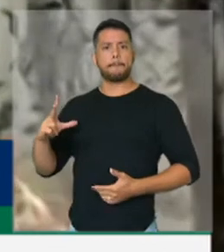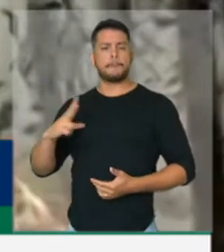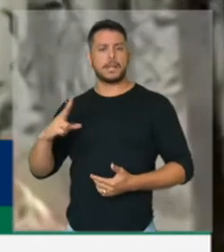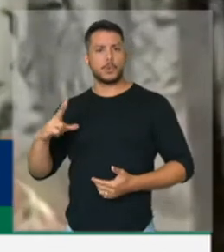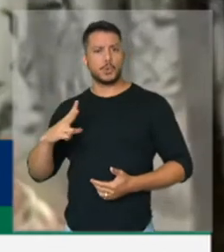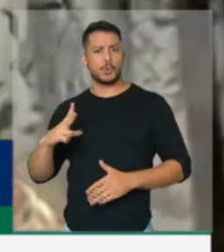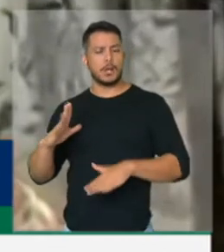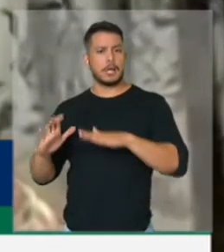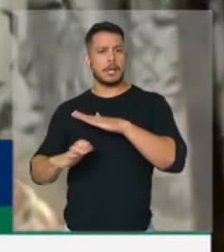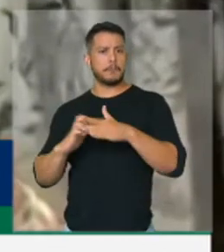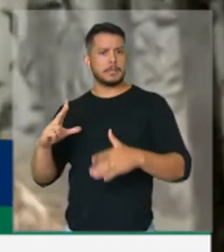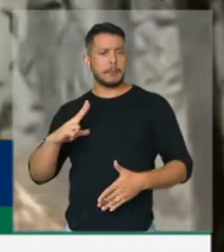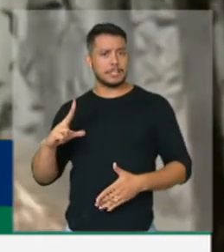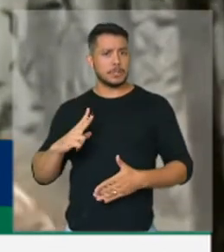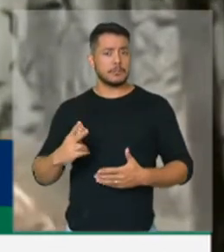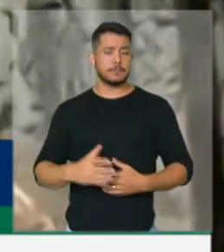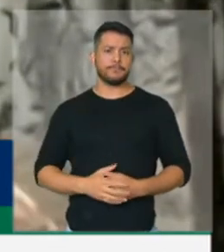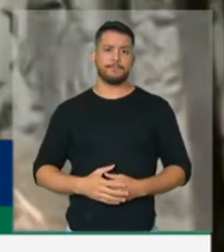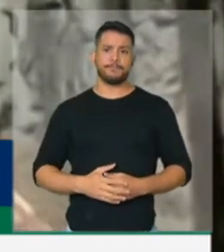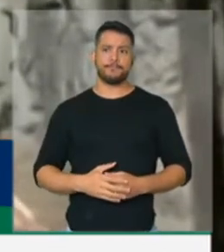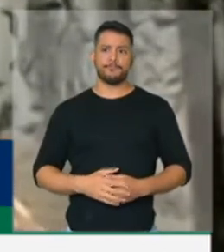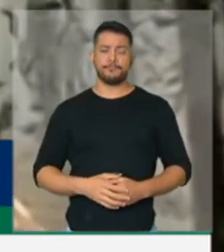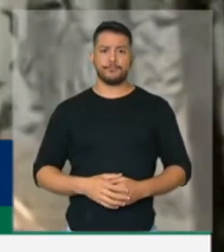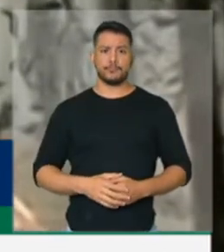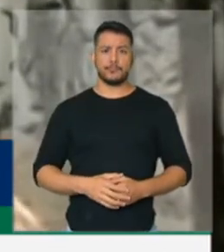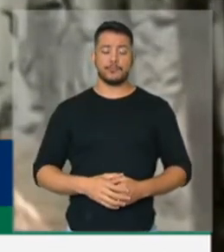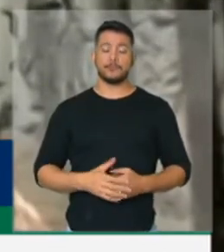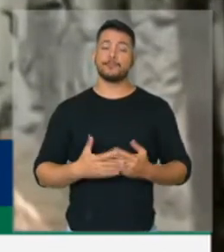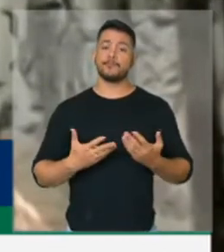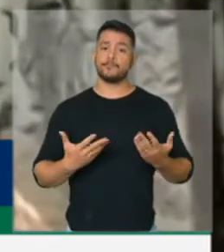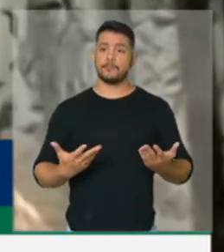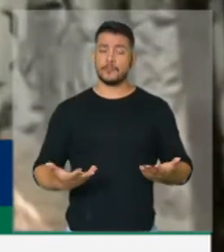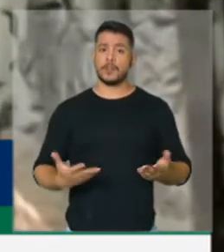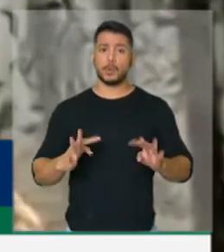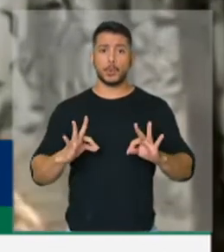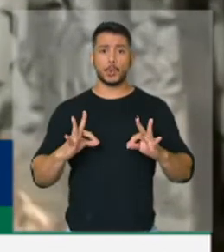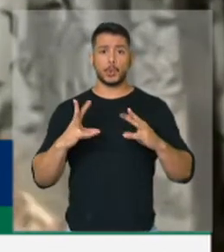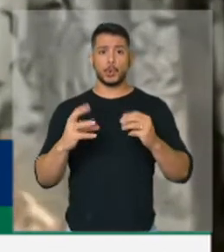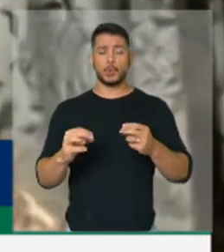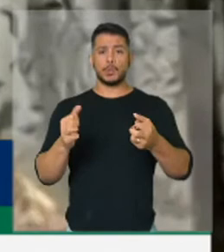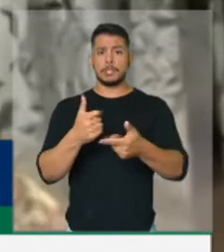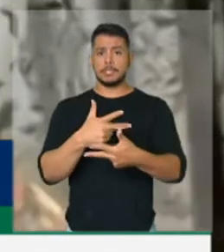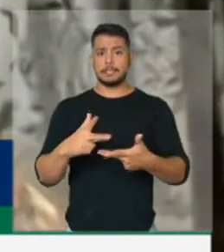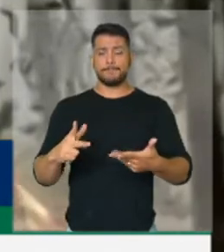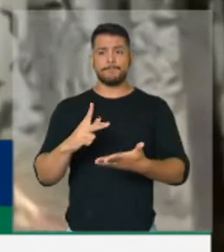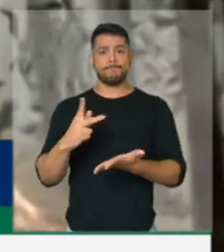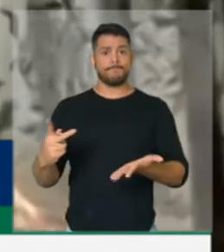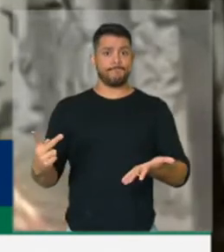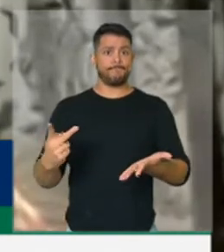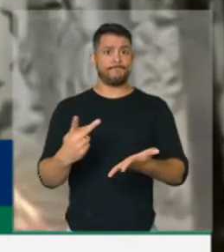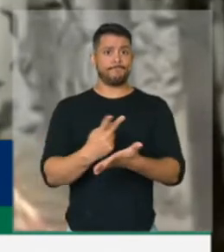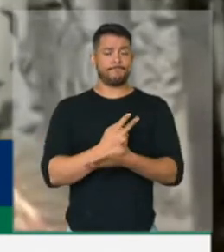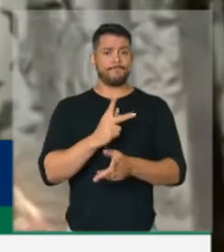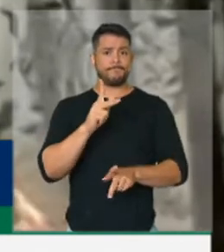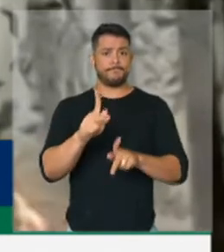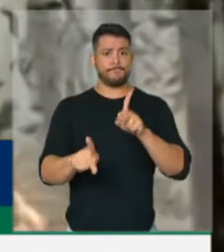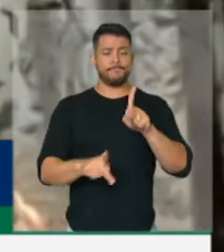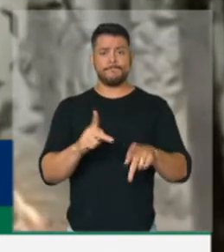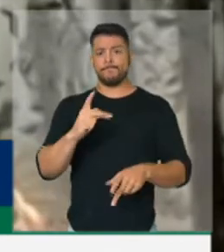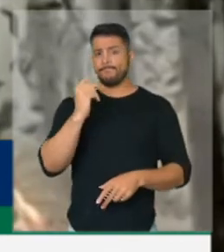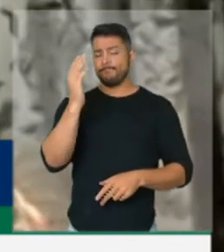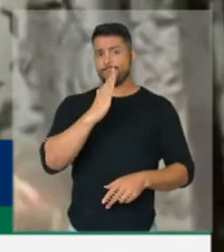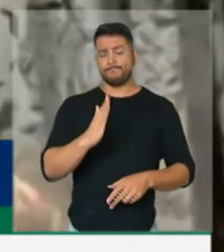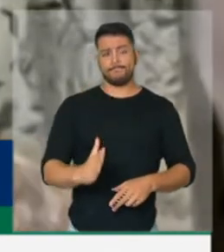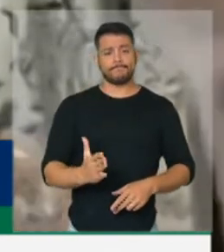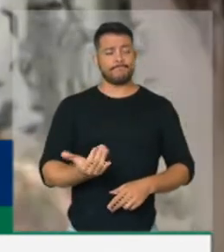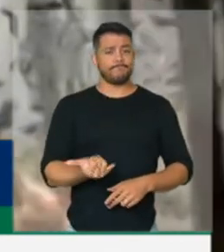capital, e, infelizmente, num cenário dramático. Esse esculacho do povo brasileiro chega